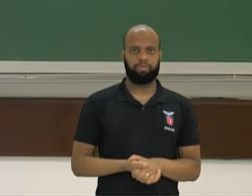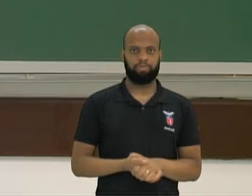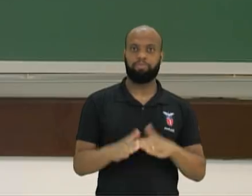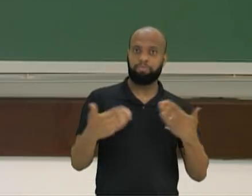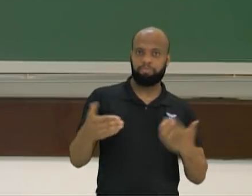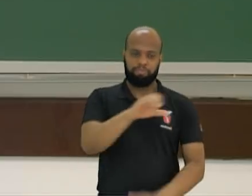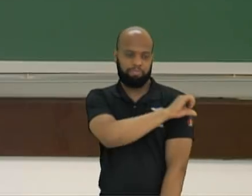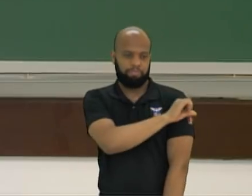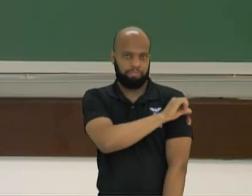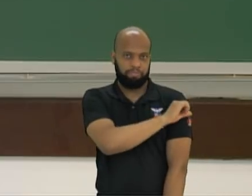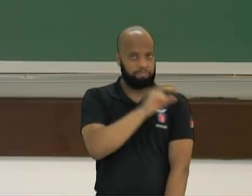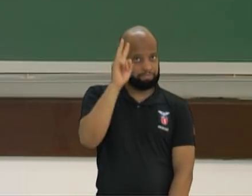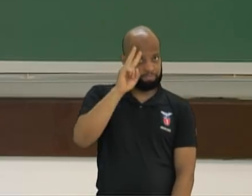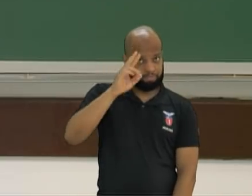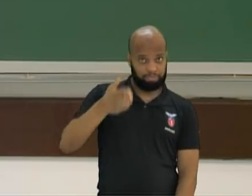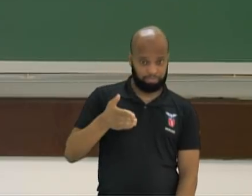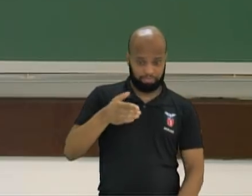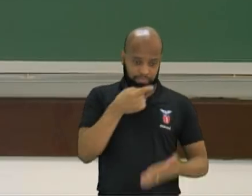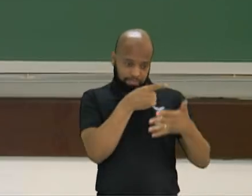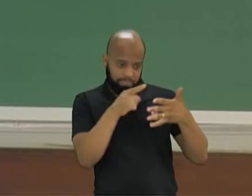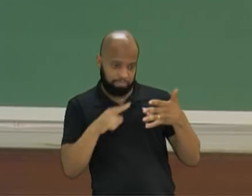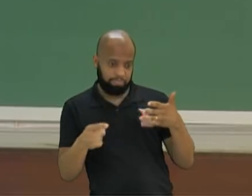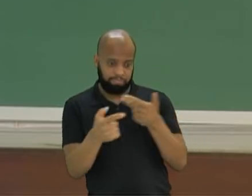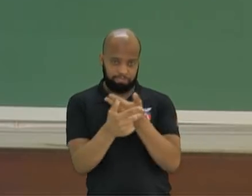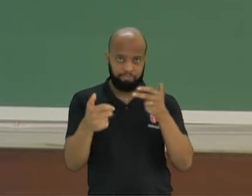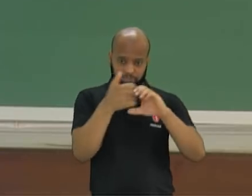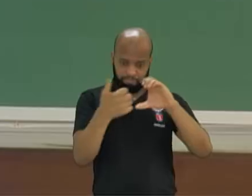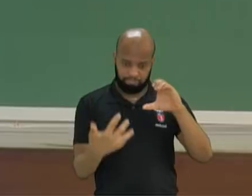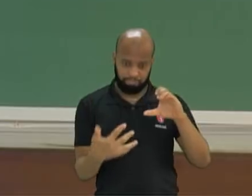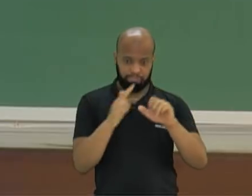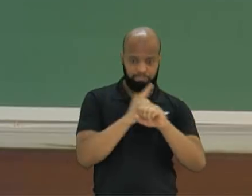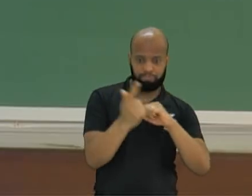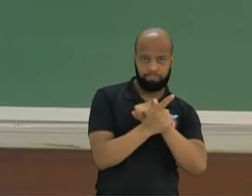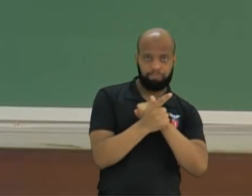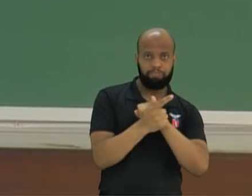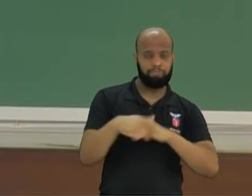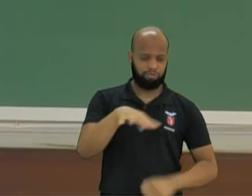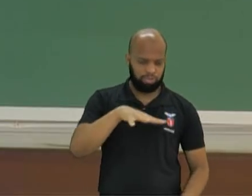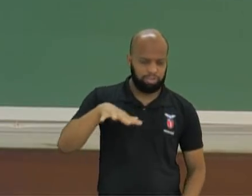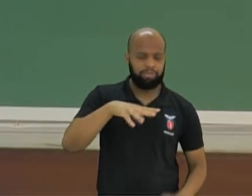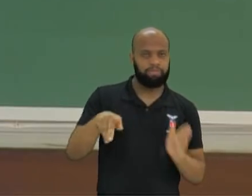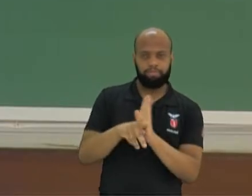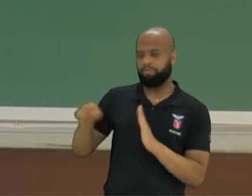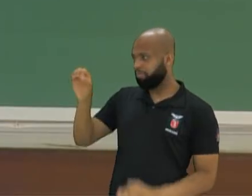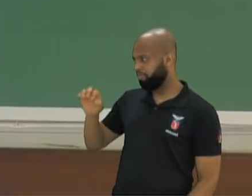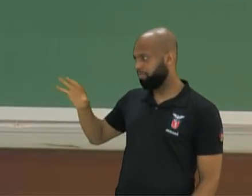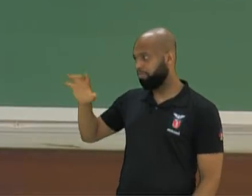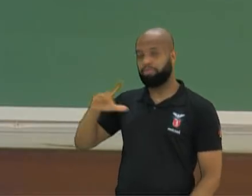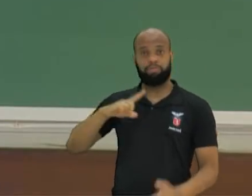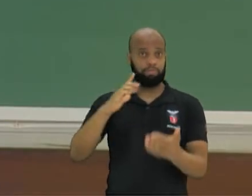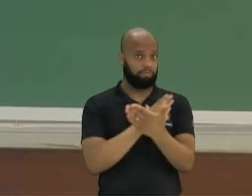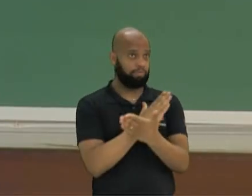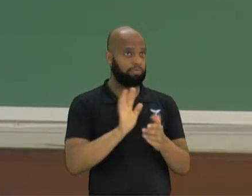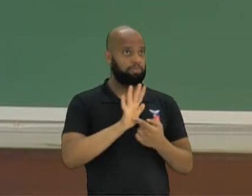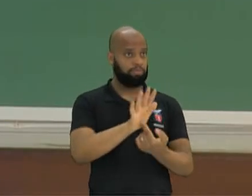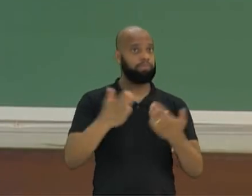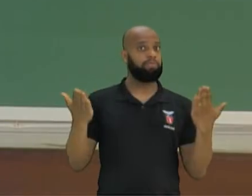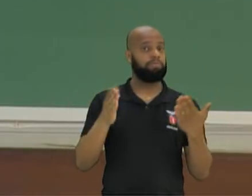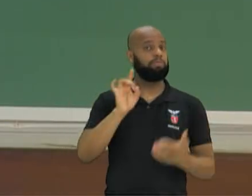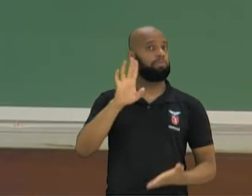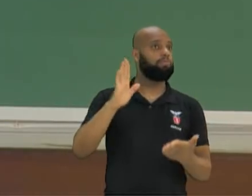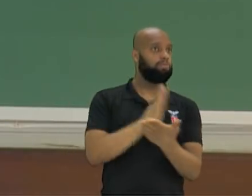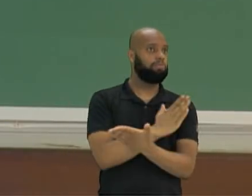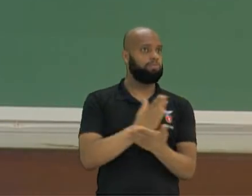E aí, no ano, todo mundo lembrou, né, dos aspectos geográficos ou os aspectos gerais da Oceania? Vamos a alguns deles, né? Nós temos aqui alguns,